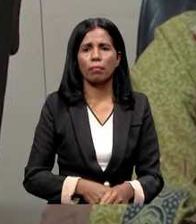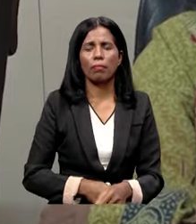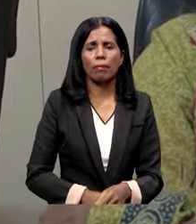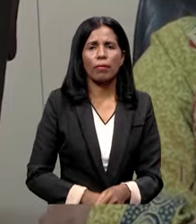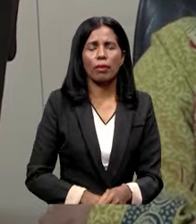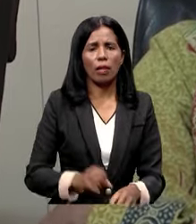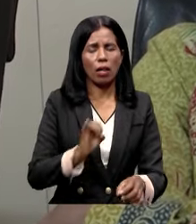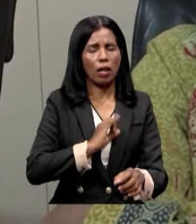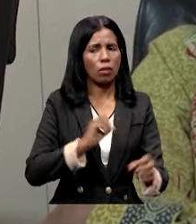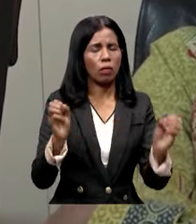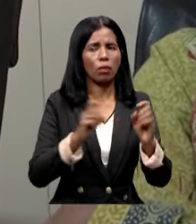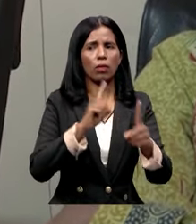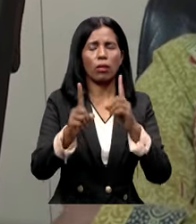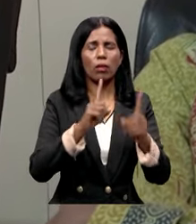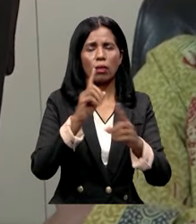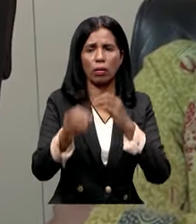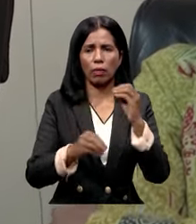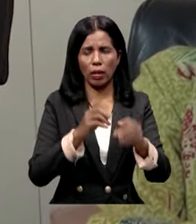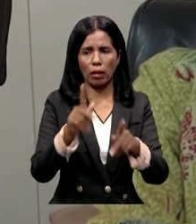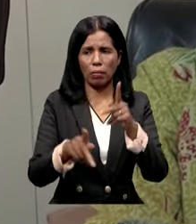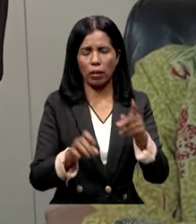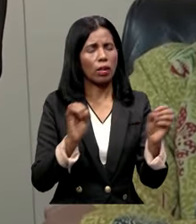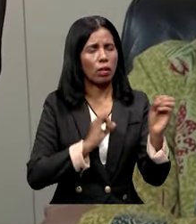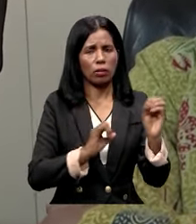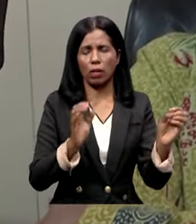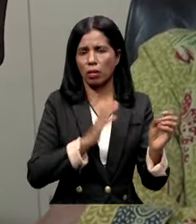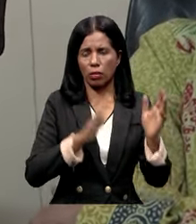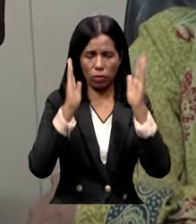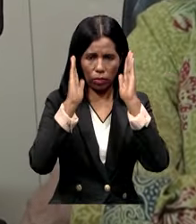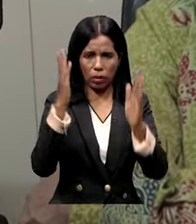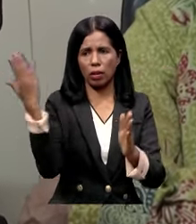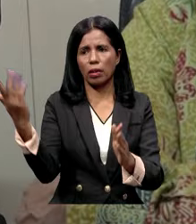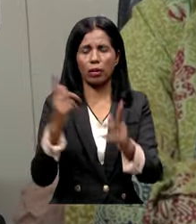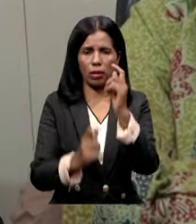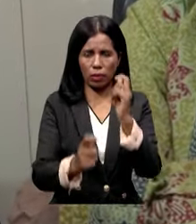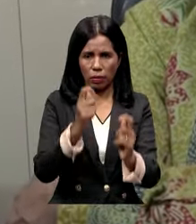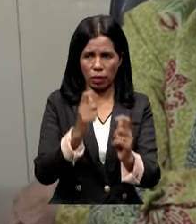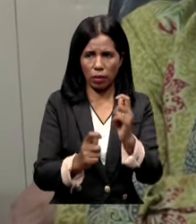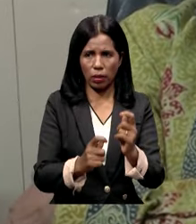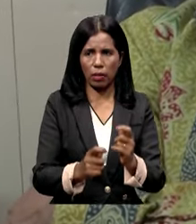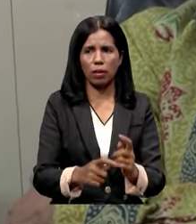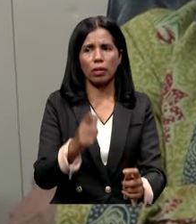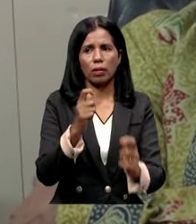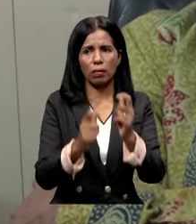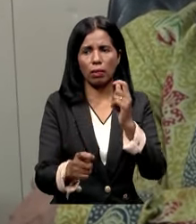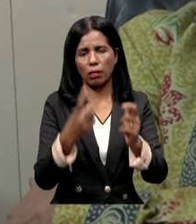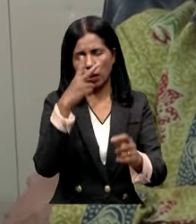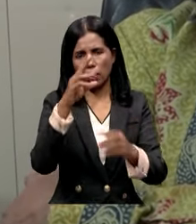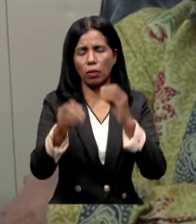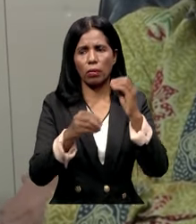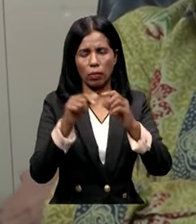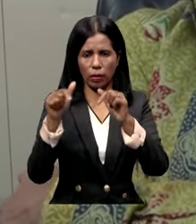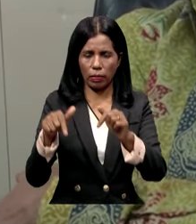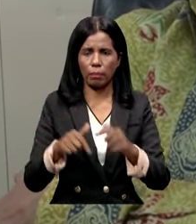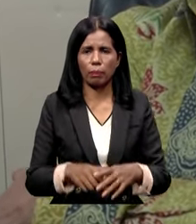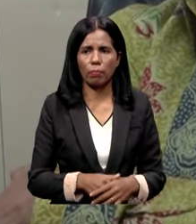colia ba ema ida condenada, aquela condenada. Nela os hanyos dono. Né tribunal dia, o tribunal maltrata as pessoas.